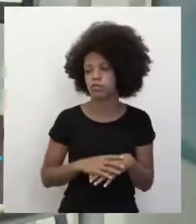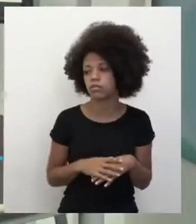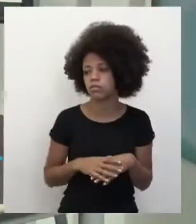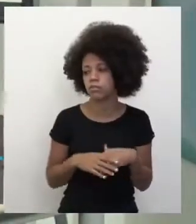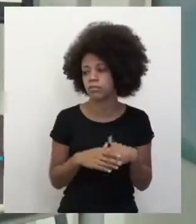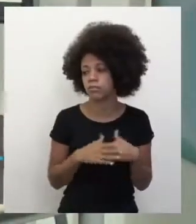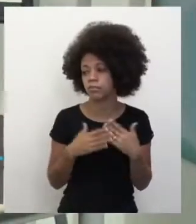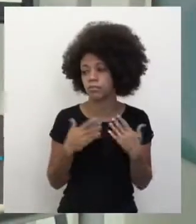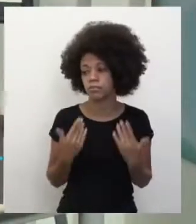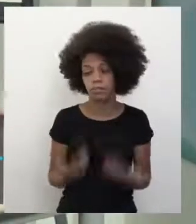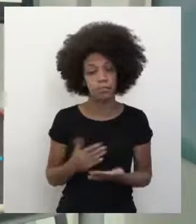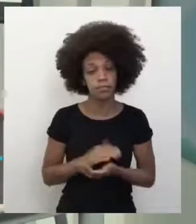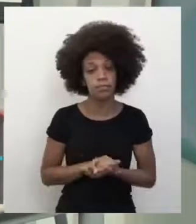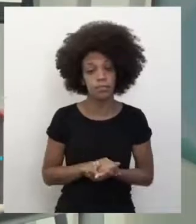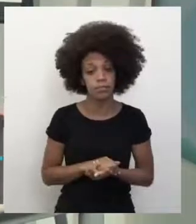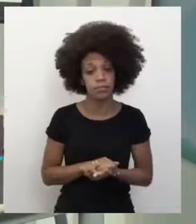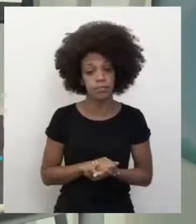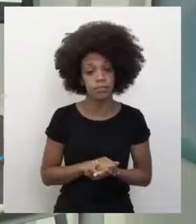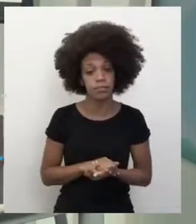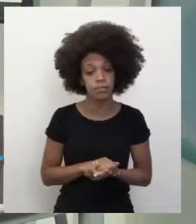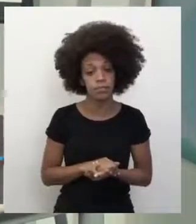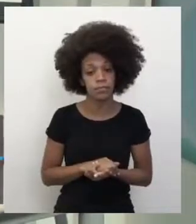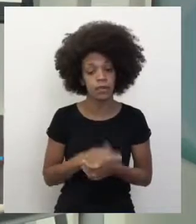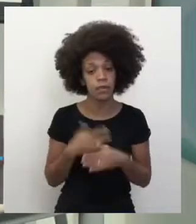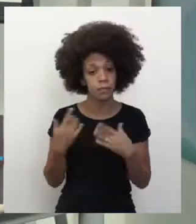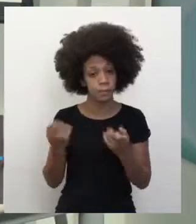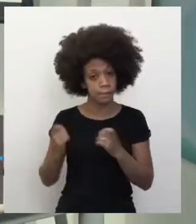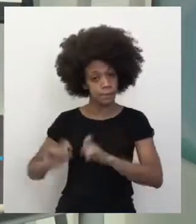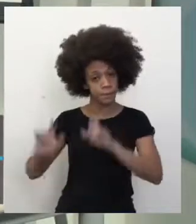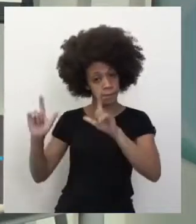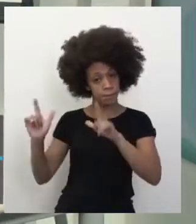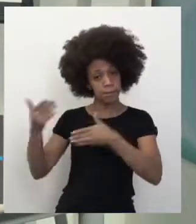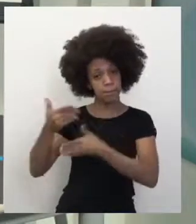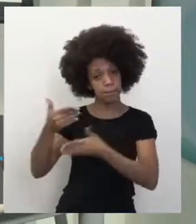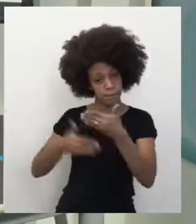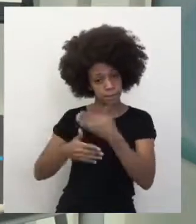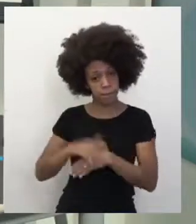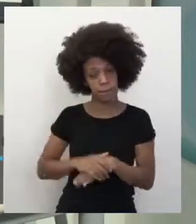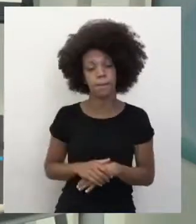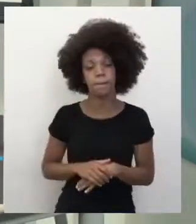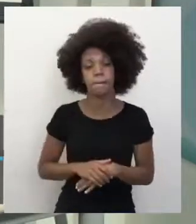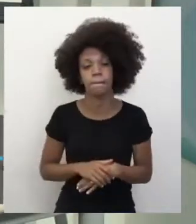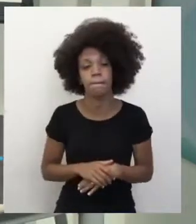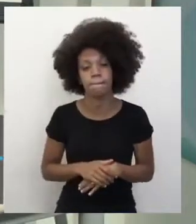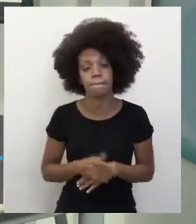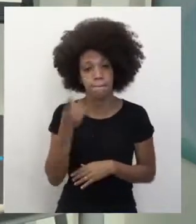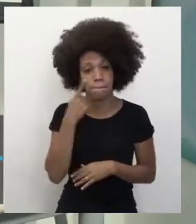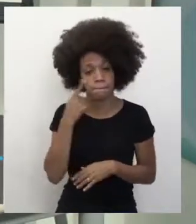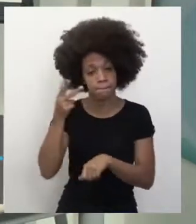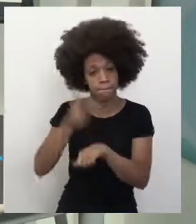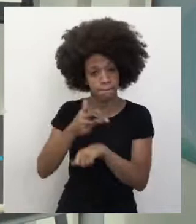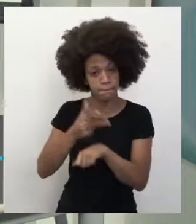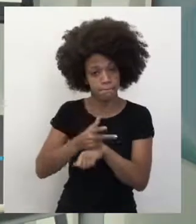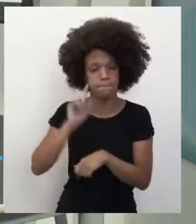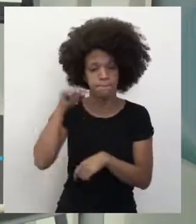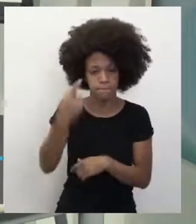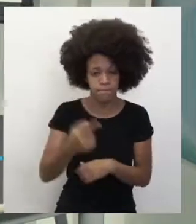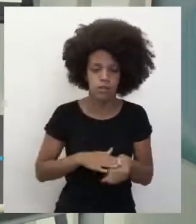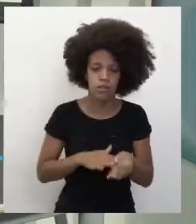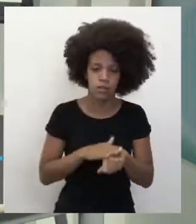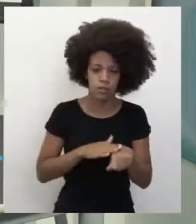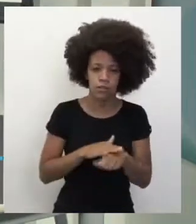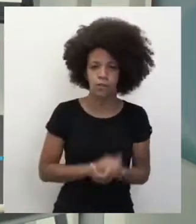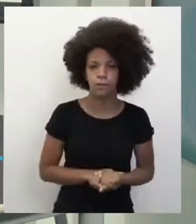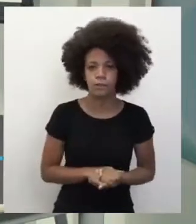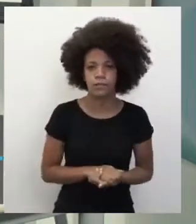um vídeo para a gente conversar depois. Dá uma olhada nesse vídeo aí e depois conversa aqui com a